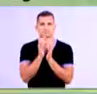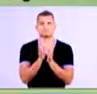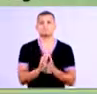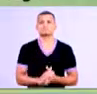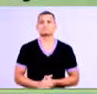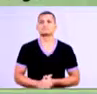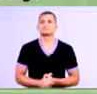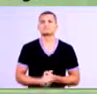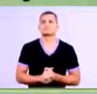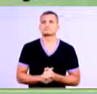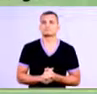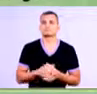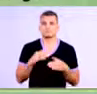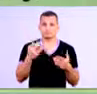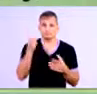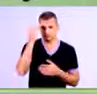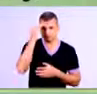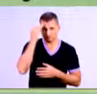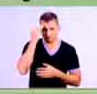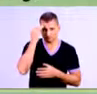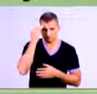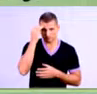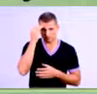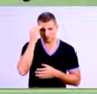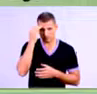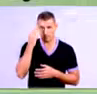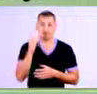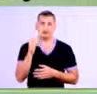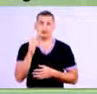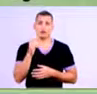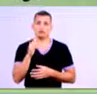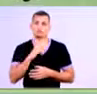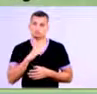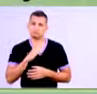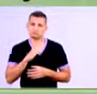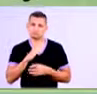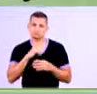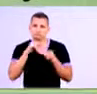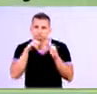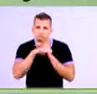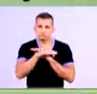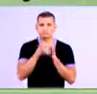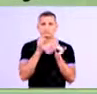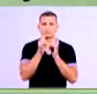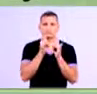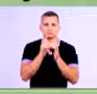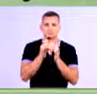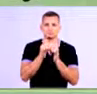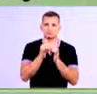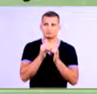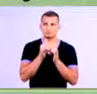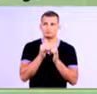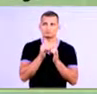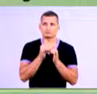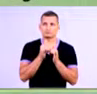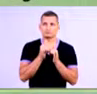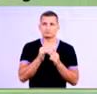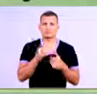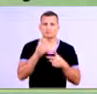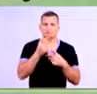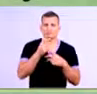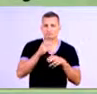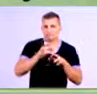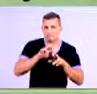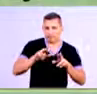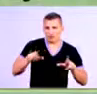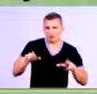Então a mente, tá? A função cerebral, ela retém essas informações. Retém informações com um monte de características ligadas ao objeto que